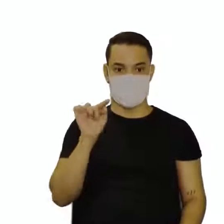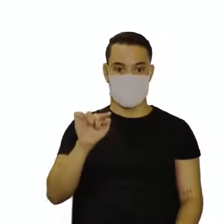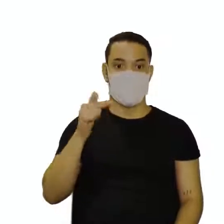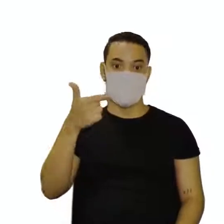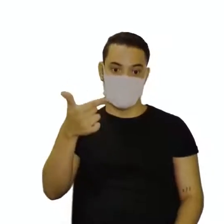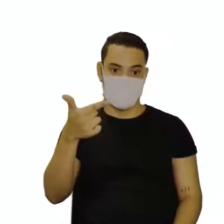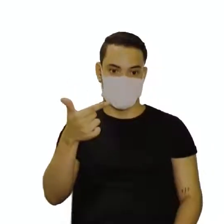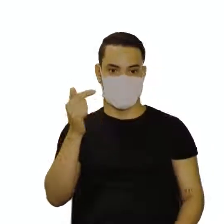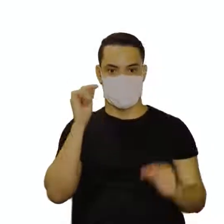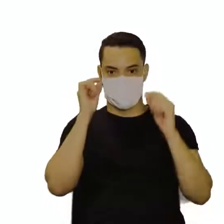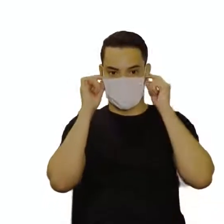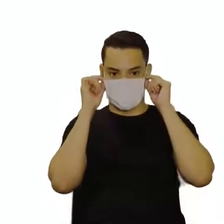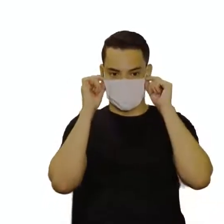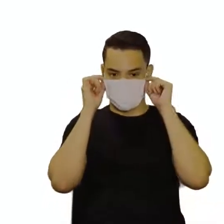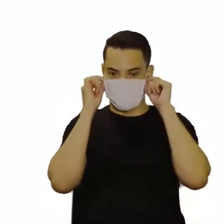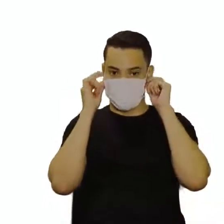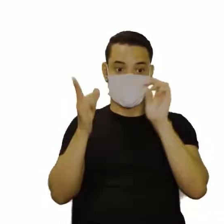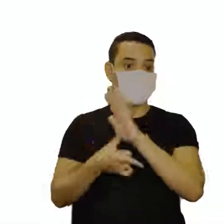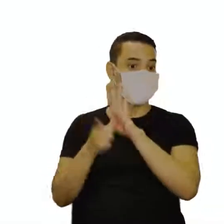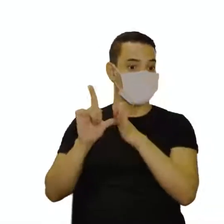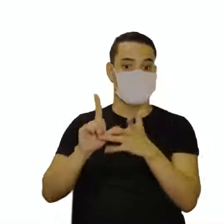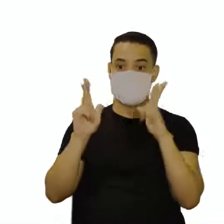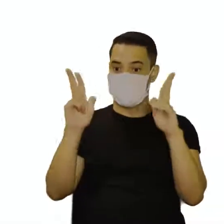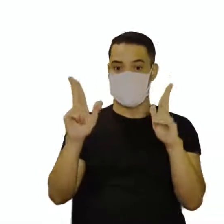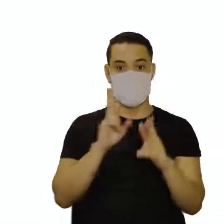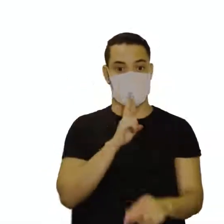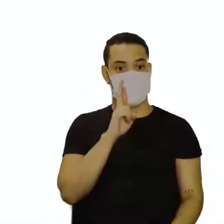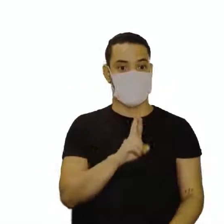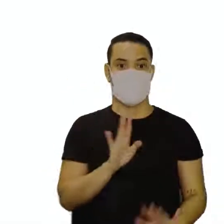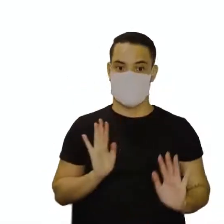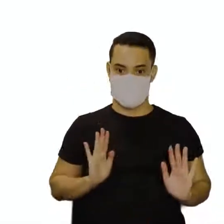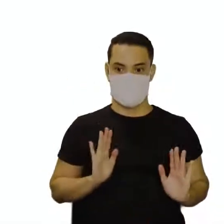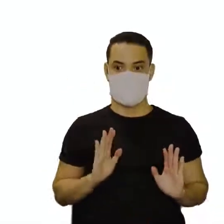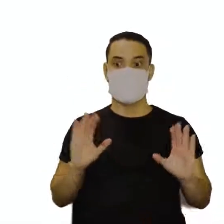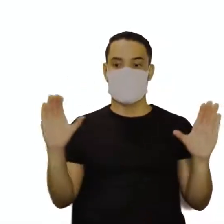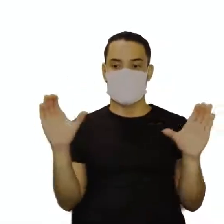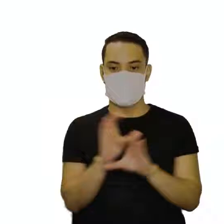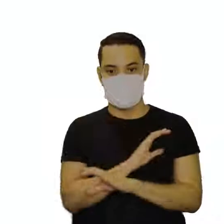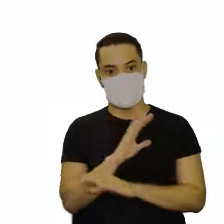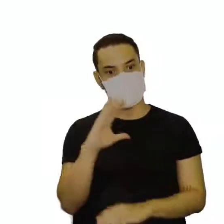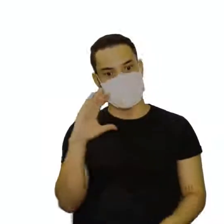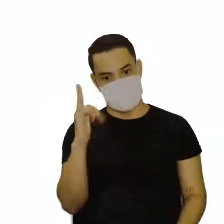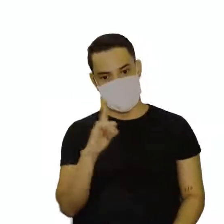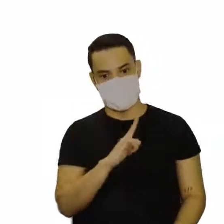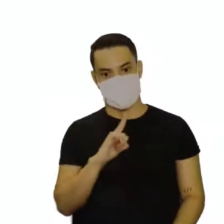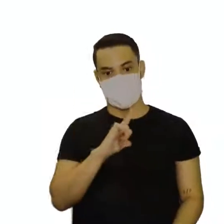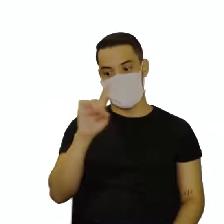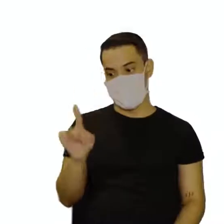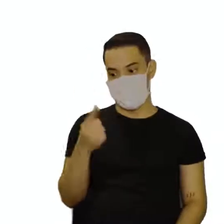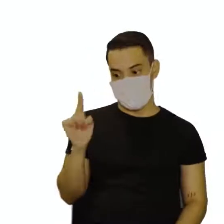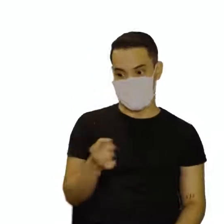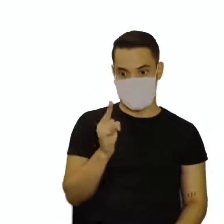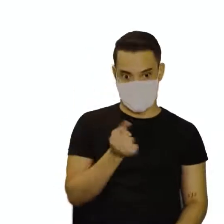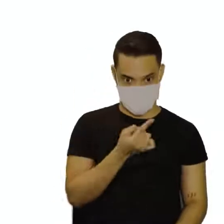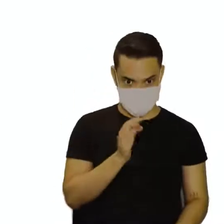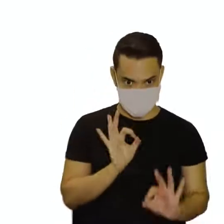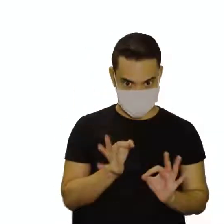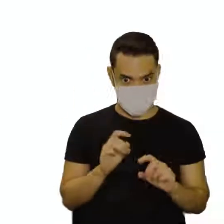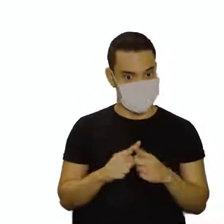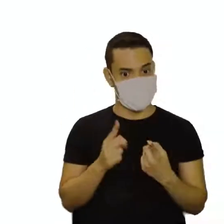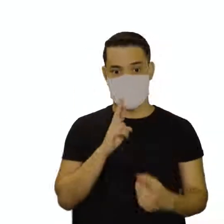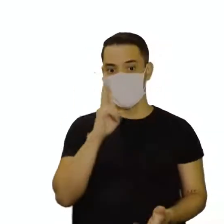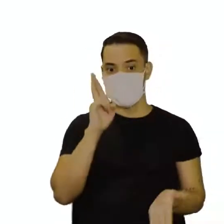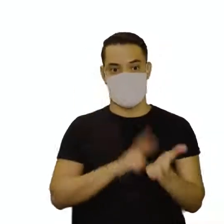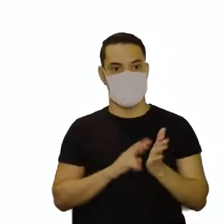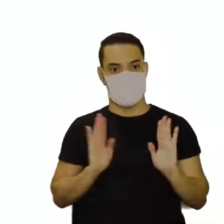dar o resultado que você tinha achado anteriormente. Lógico que aí tem umas casas decimais, né? Mas dá praticamente